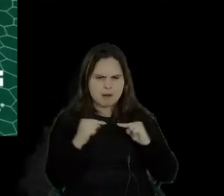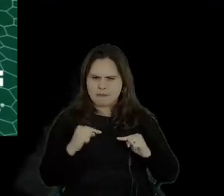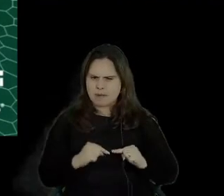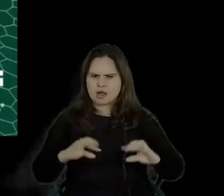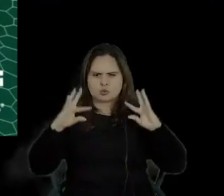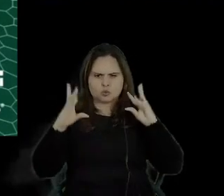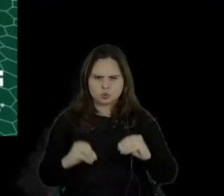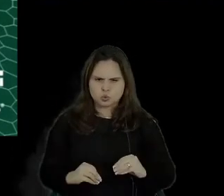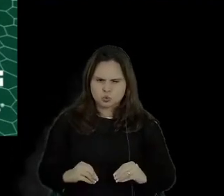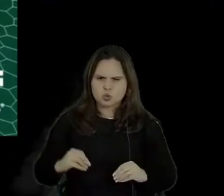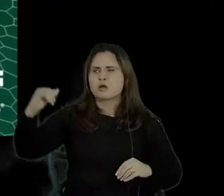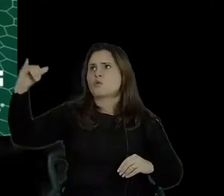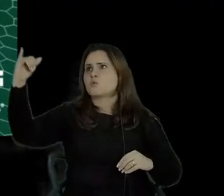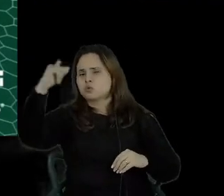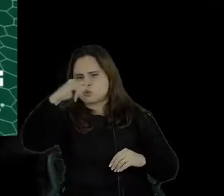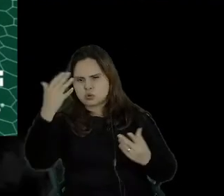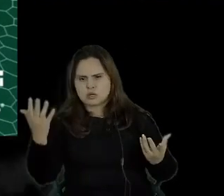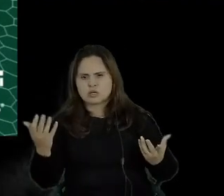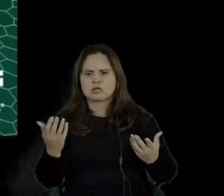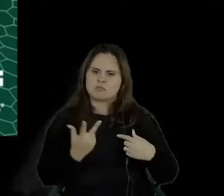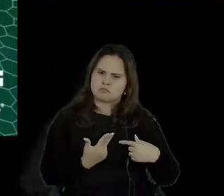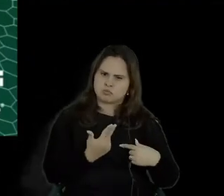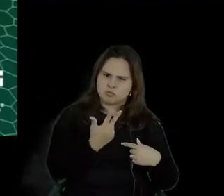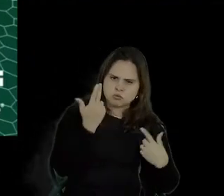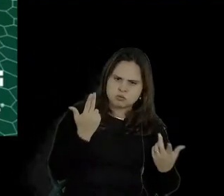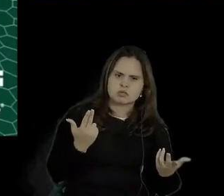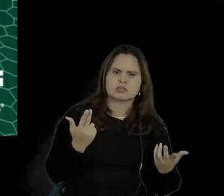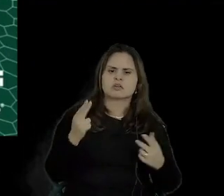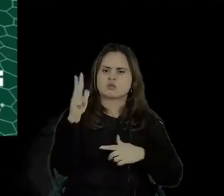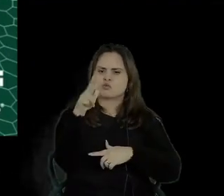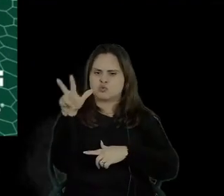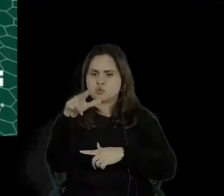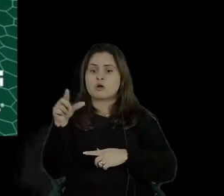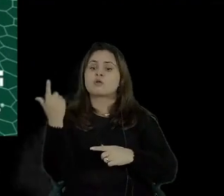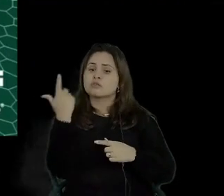de foguete, execução de cirurgias cardíacas, é possível fazer em métodos numéricos.